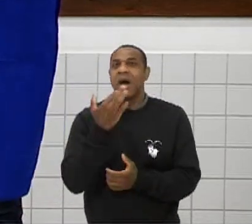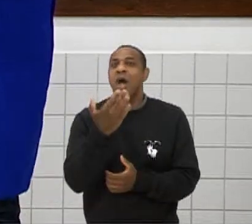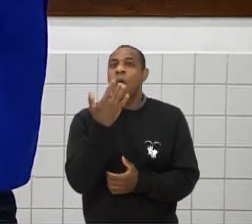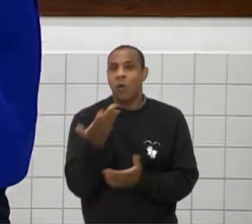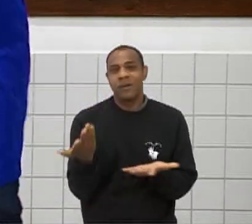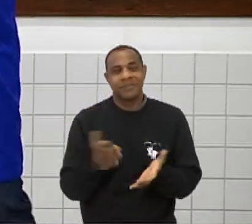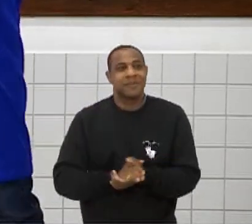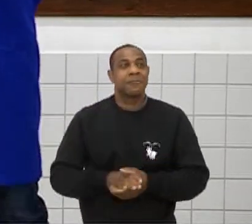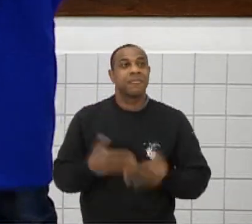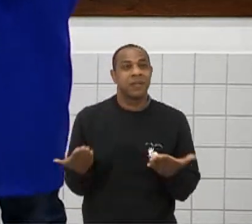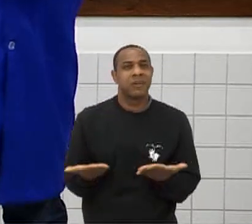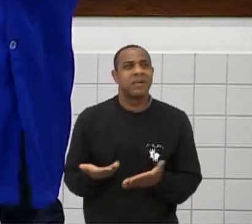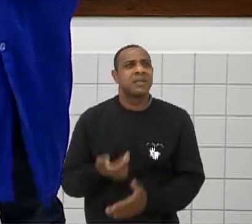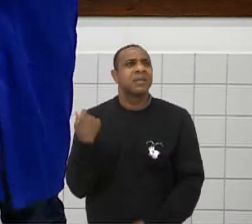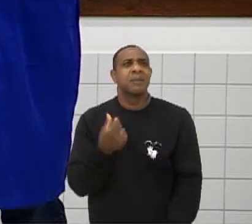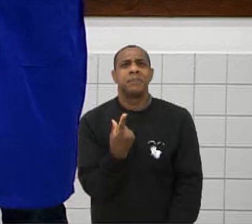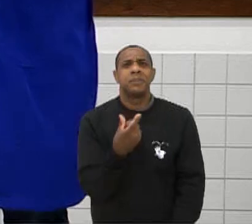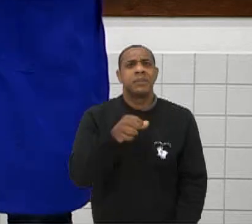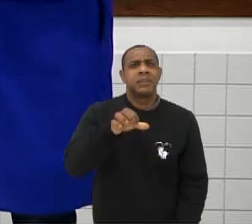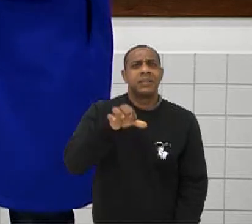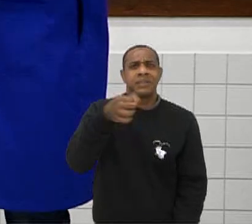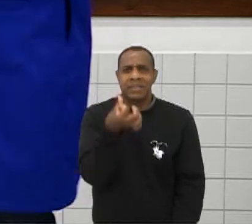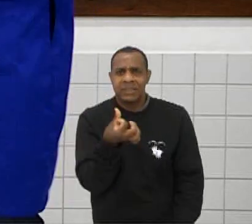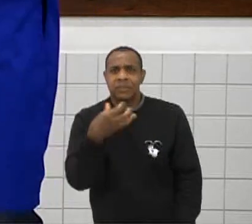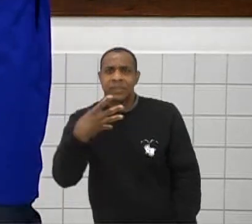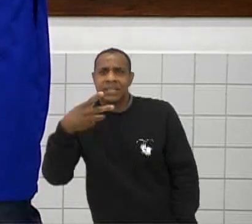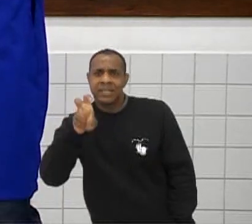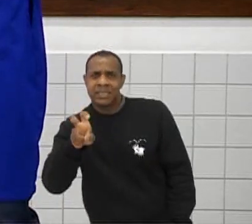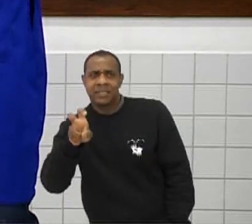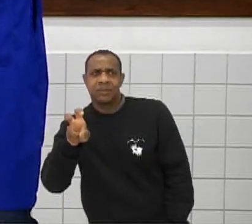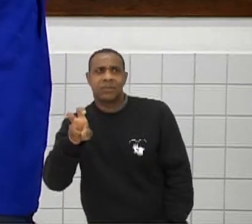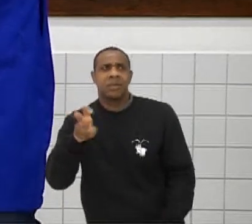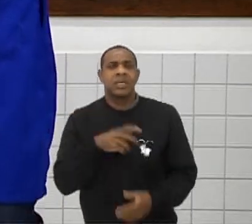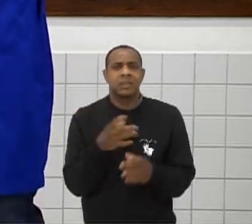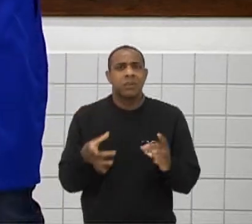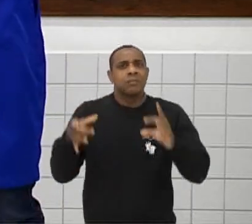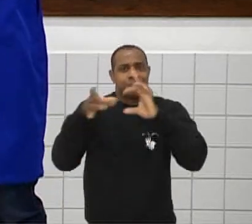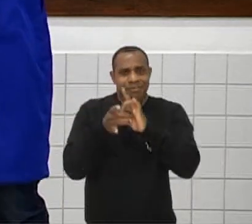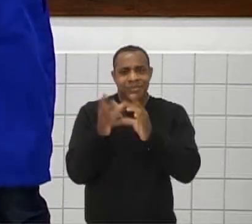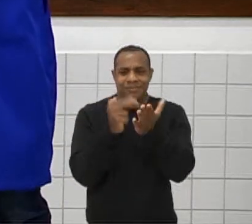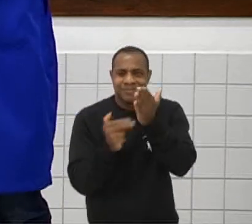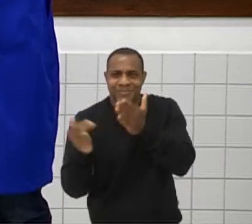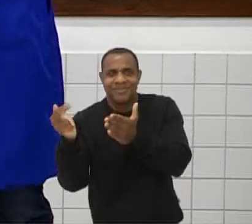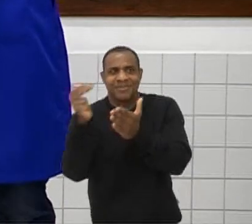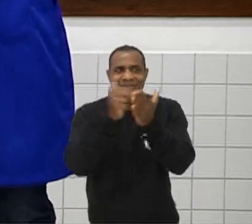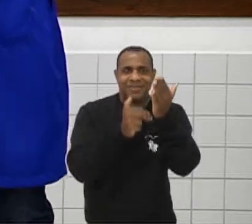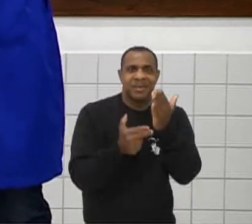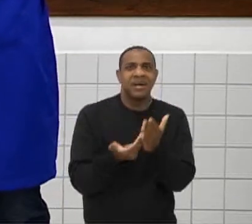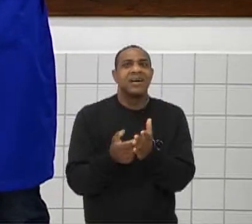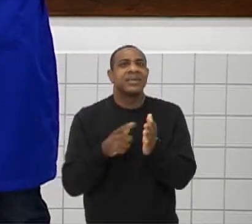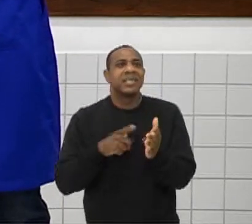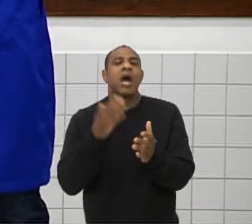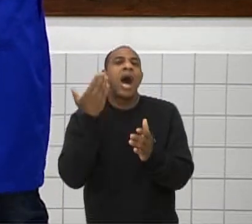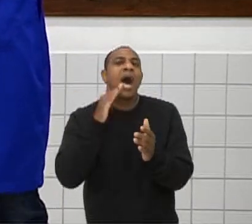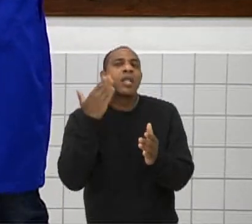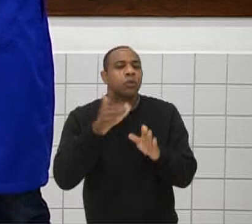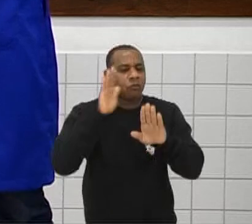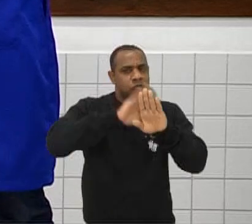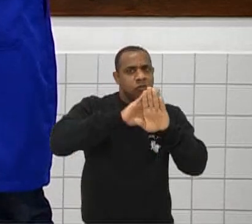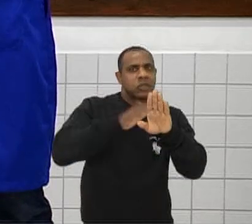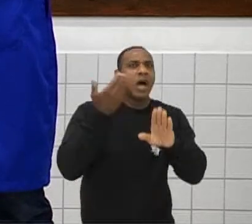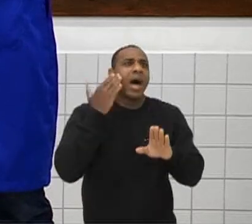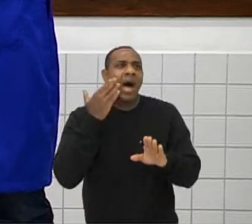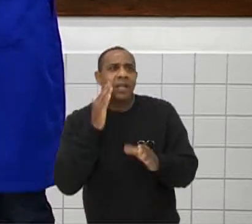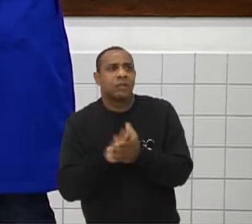mas era. Desde 1645. Então, e juntou, além da esfera armilar com fundo azul, o símbolo, o brasão